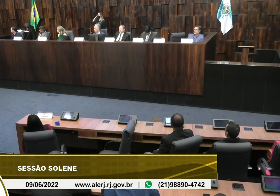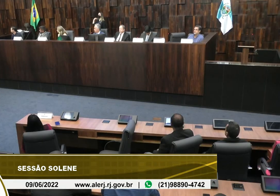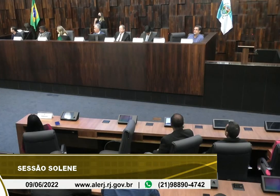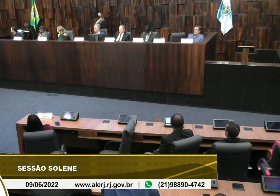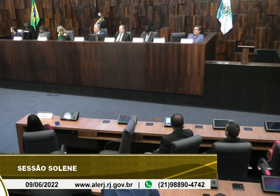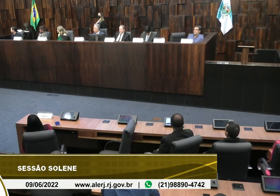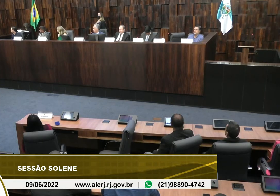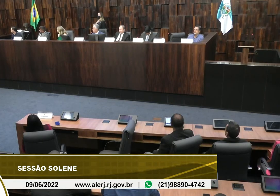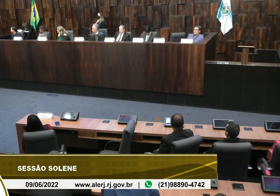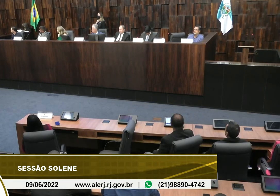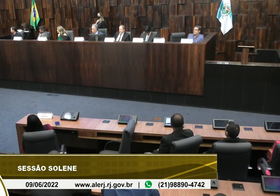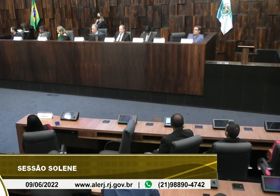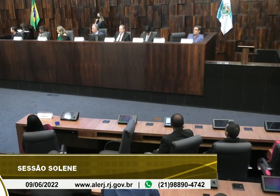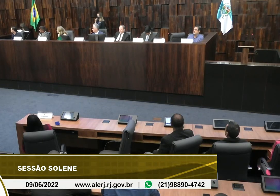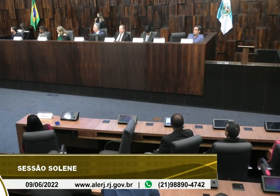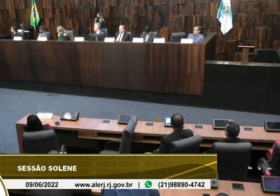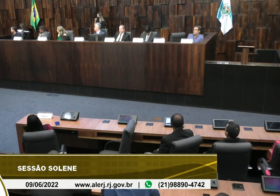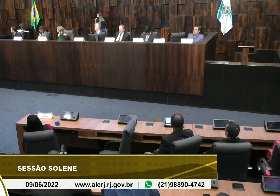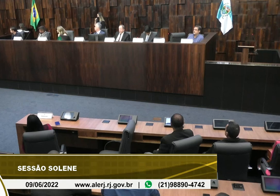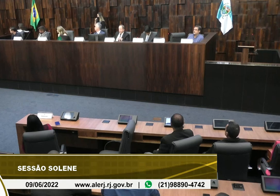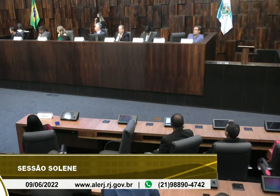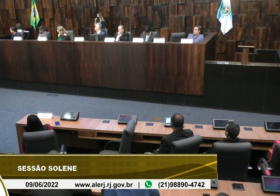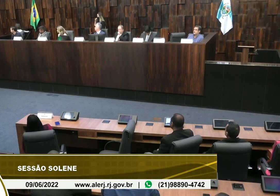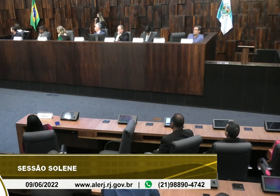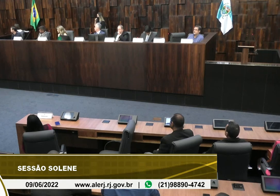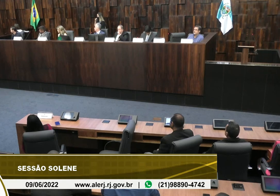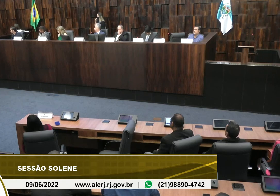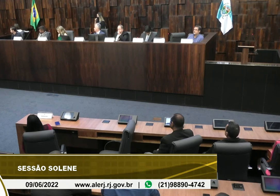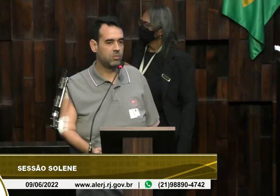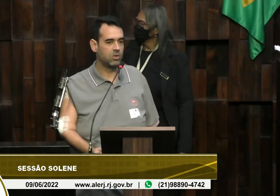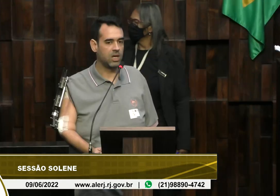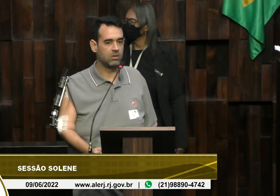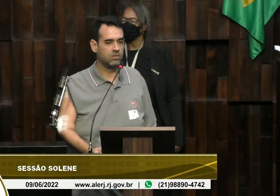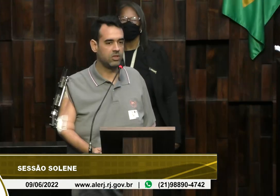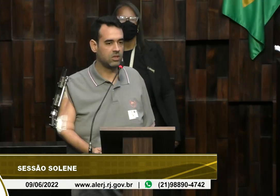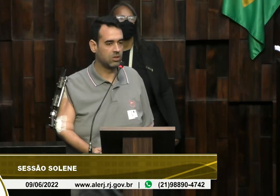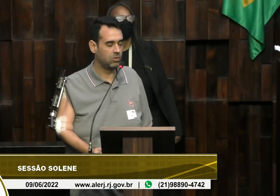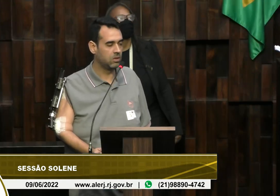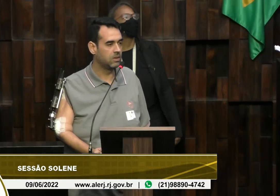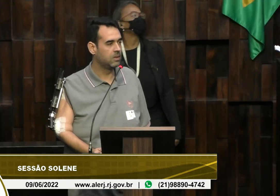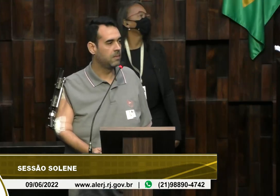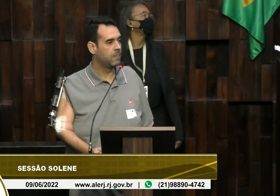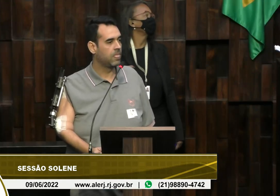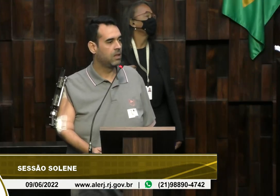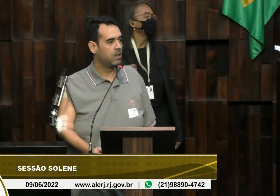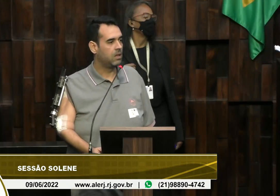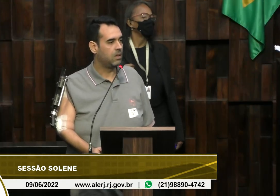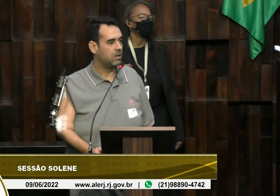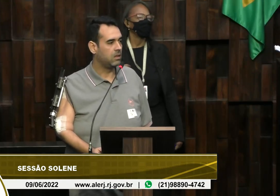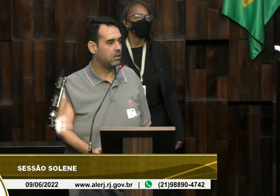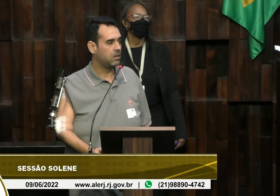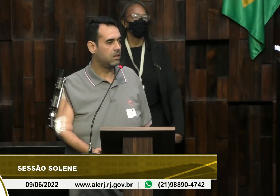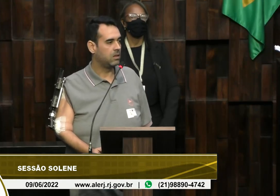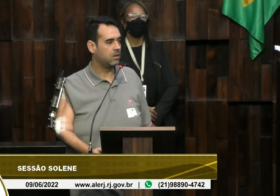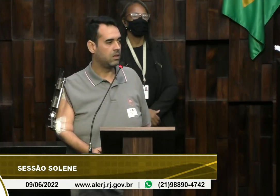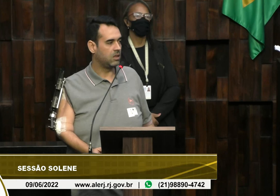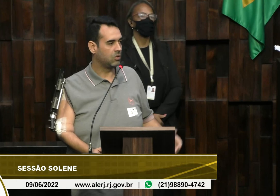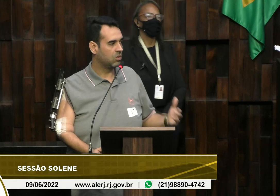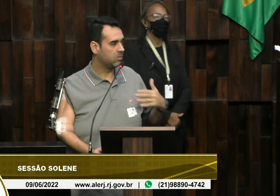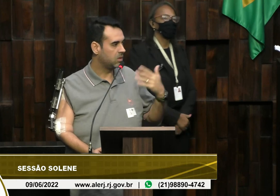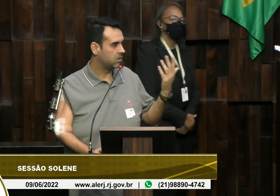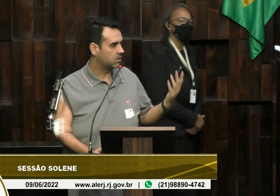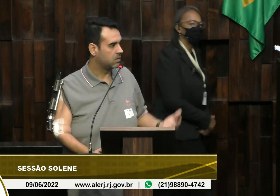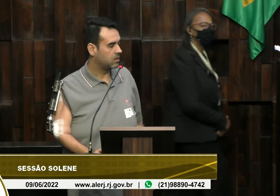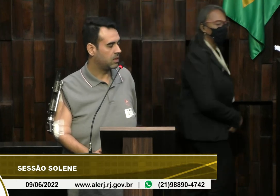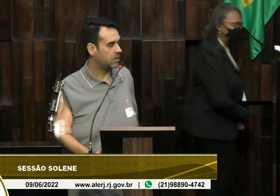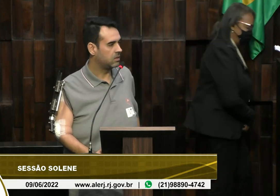Hoje eu estou aprovado, né, no presente concurso da Polícia Civil para o cargo de investigador e em